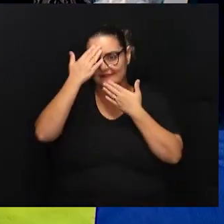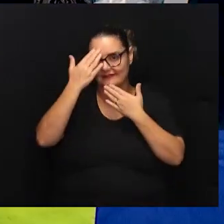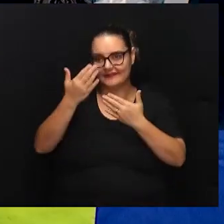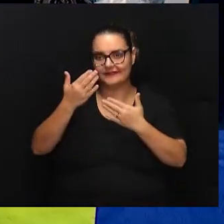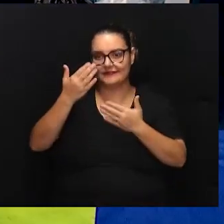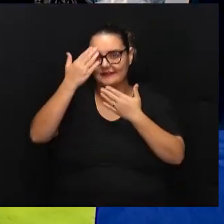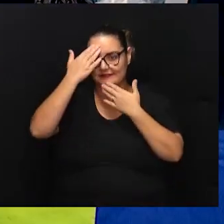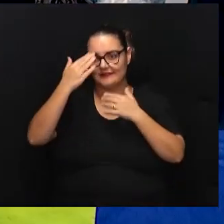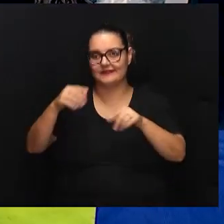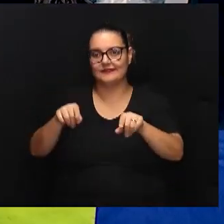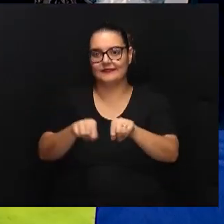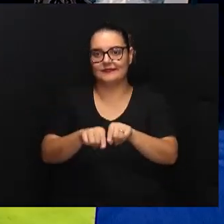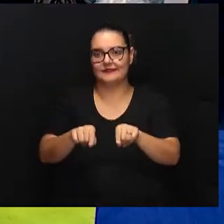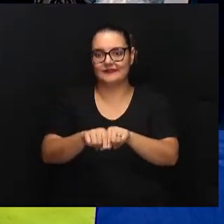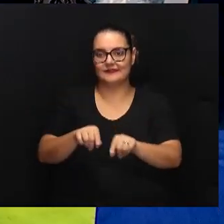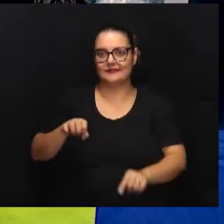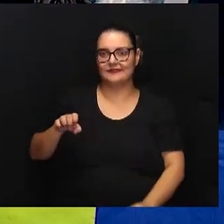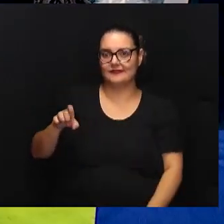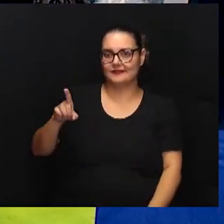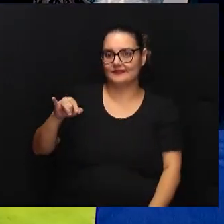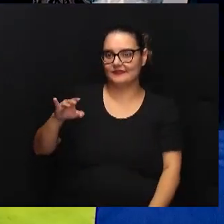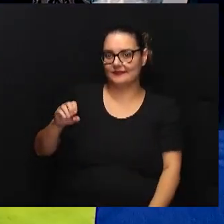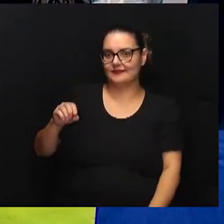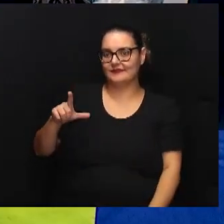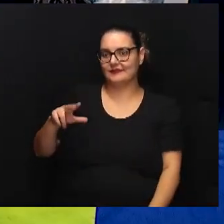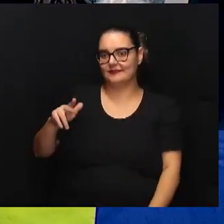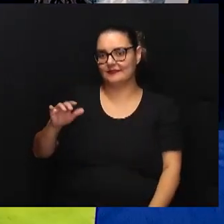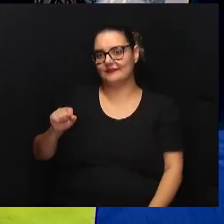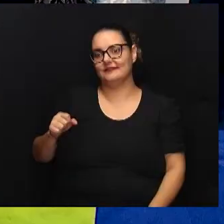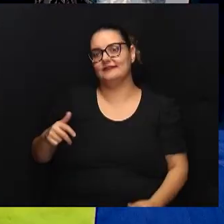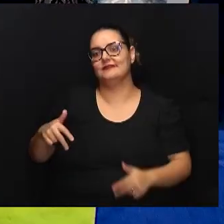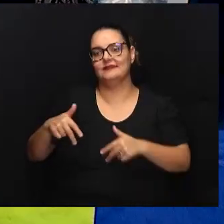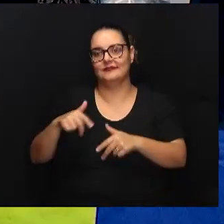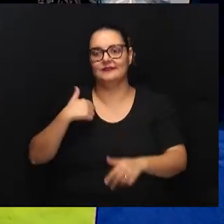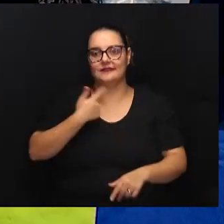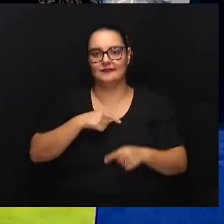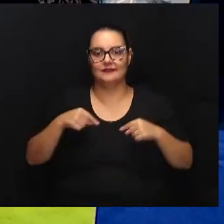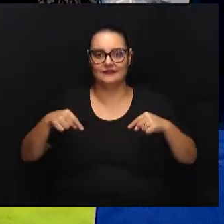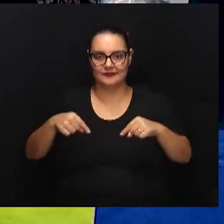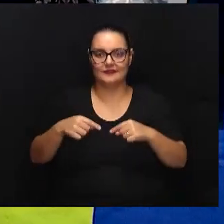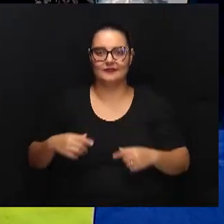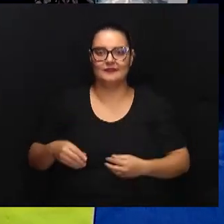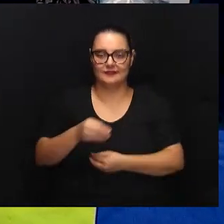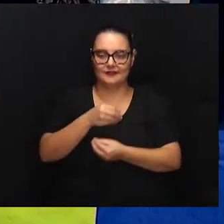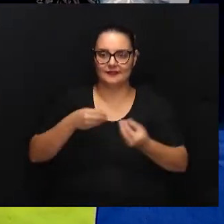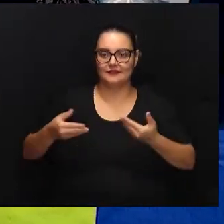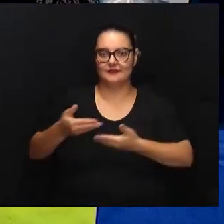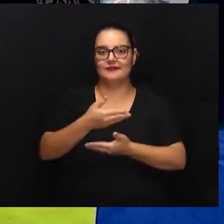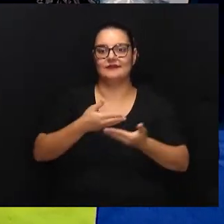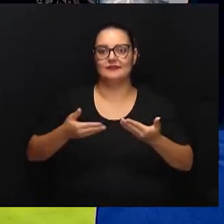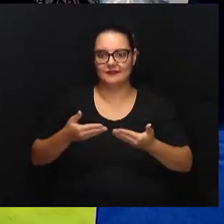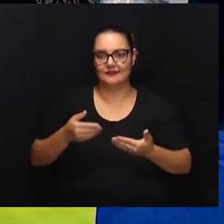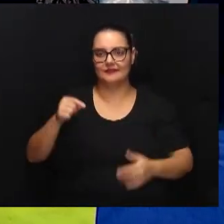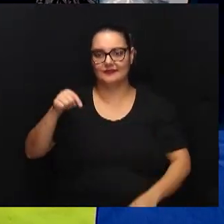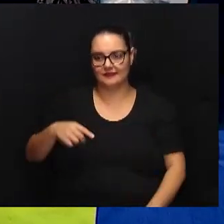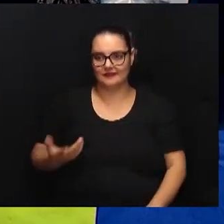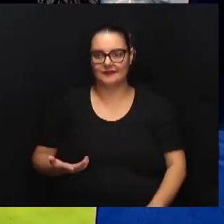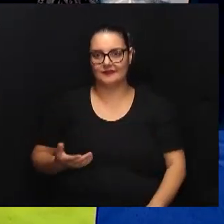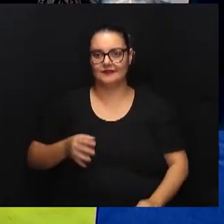deu um trabalhinho, então queria agradecer. E agradecer também o Ed e o Lucas, que estiveram aí, que são dos nossos gabinetes, que